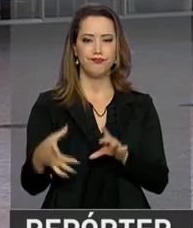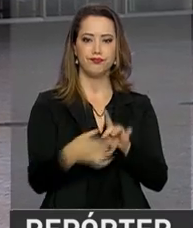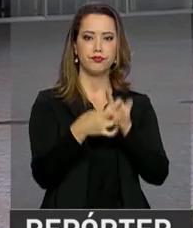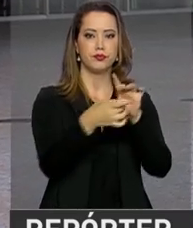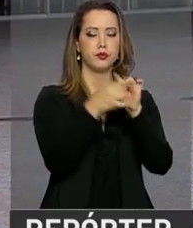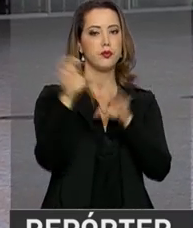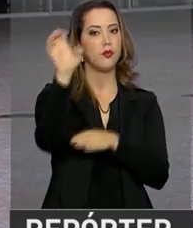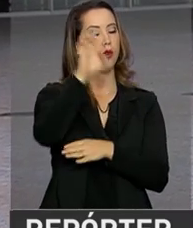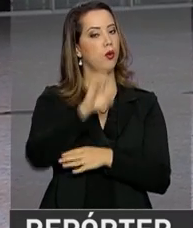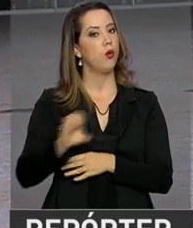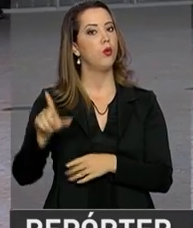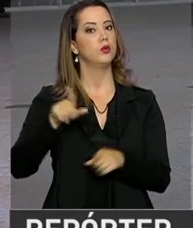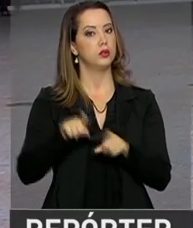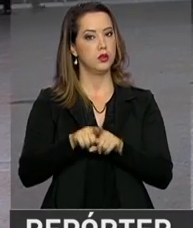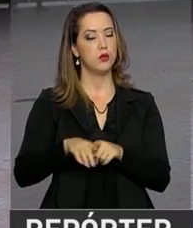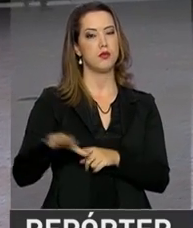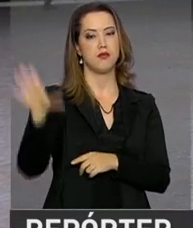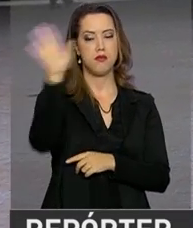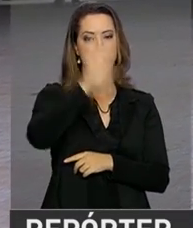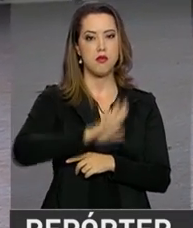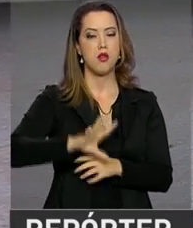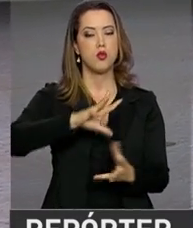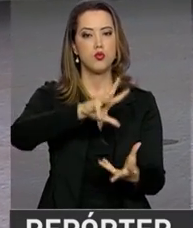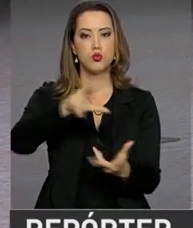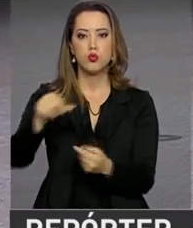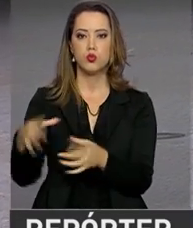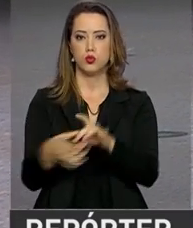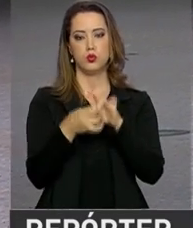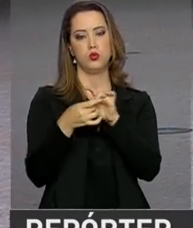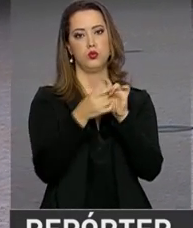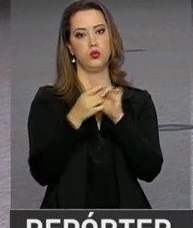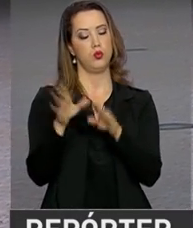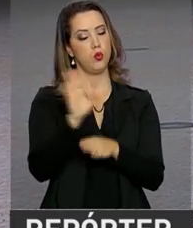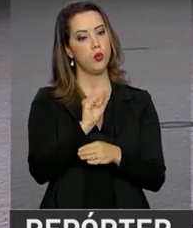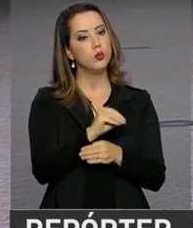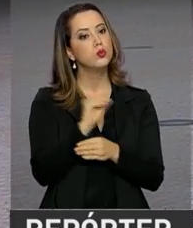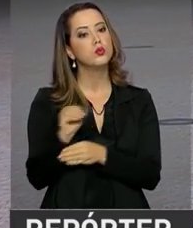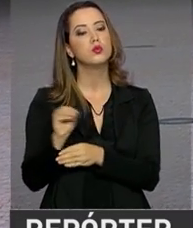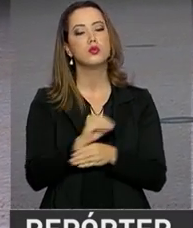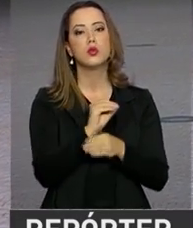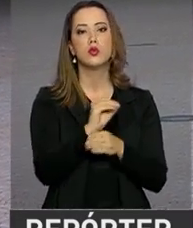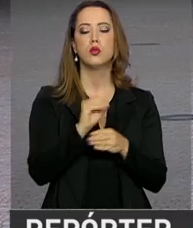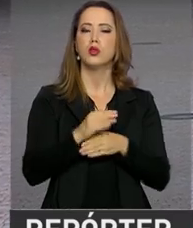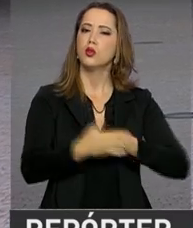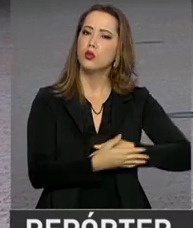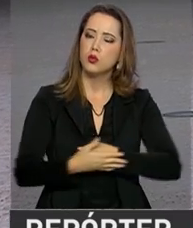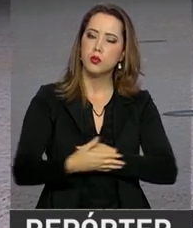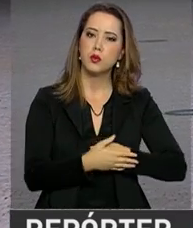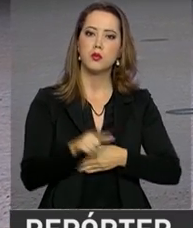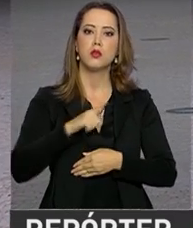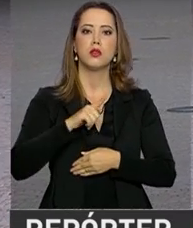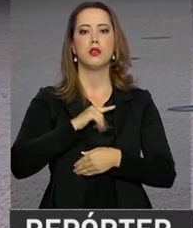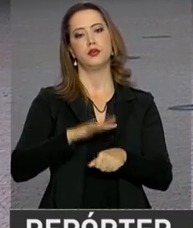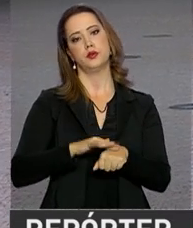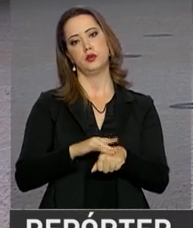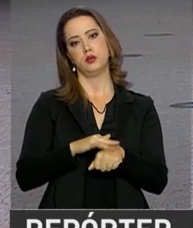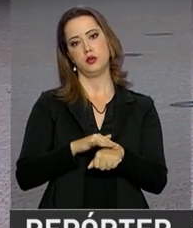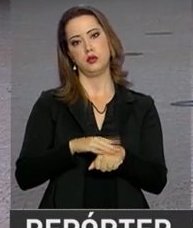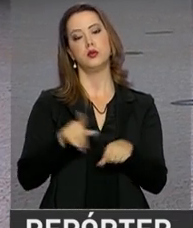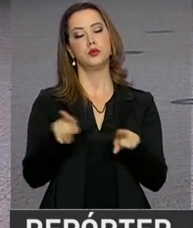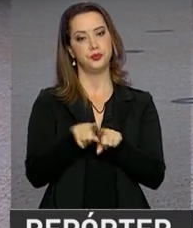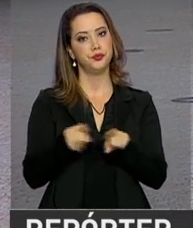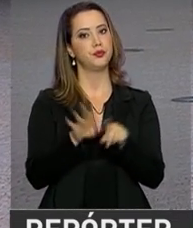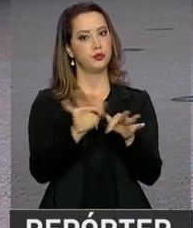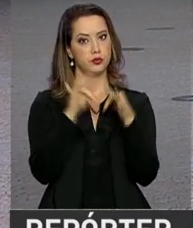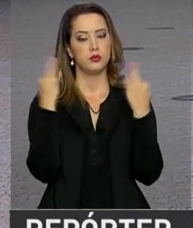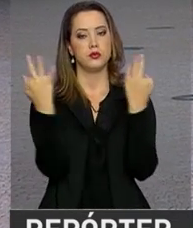municípios e ainda a união para promover um cuidado integral aos bebês com microcefalia e também às famílias né